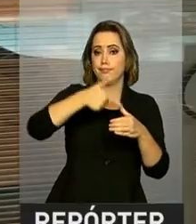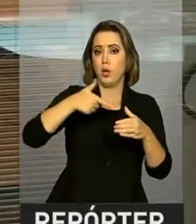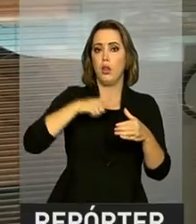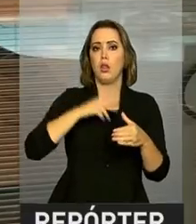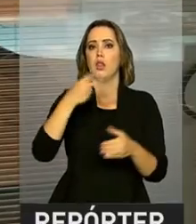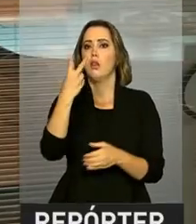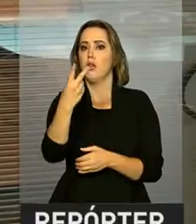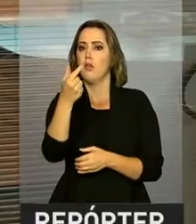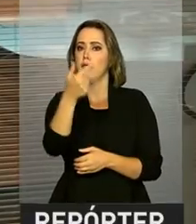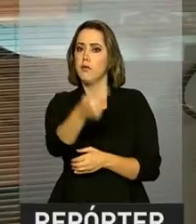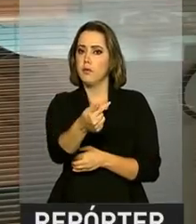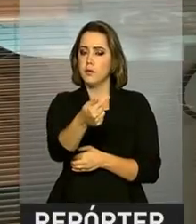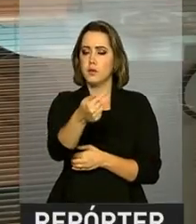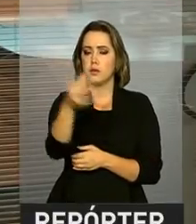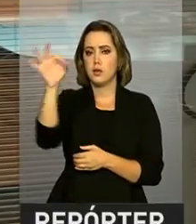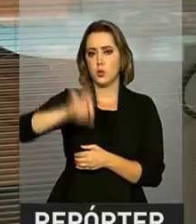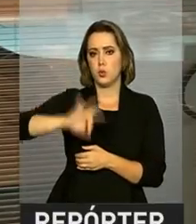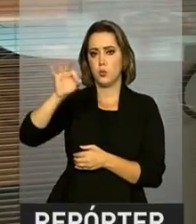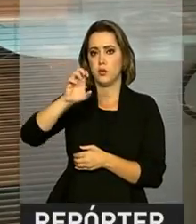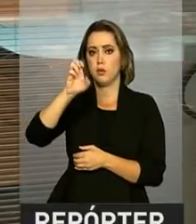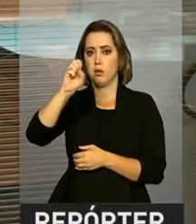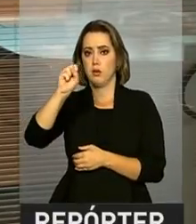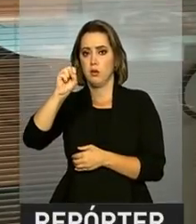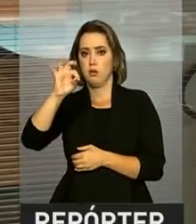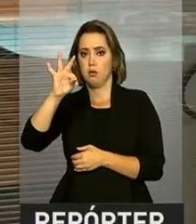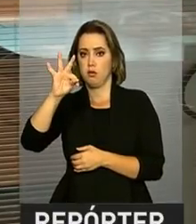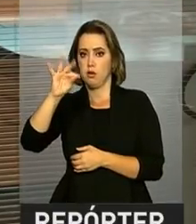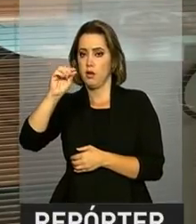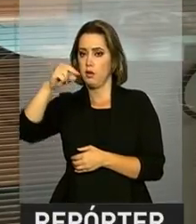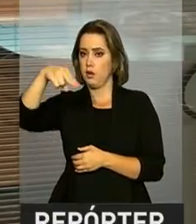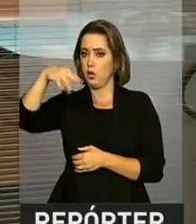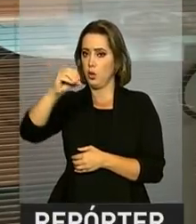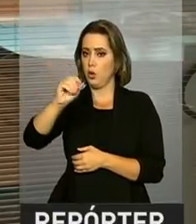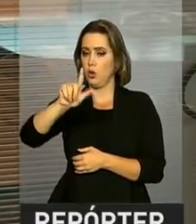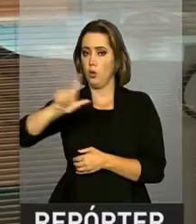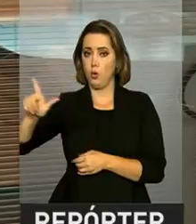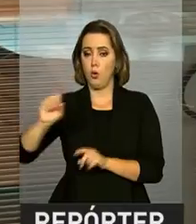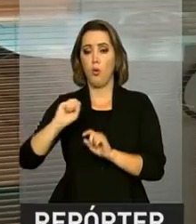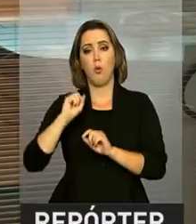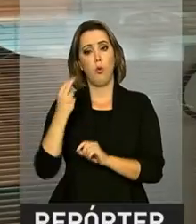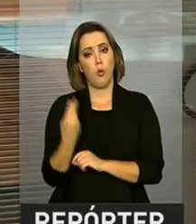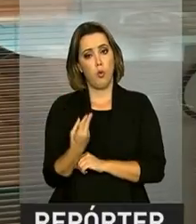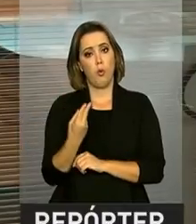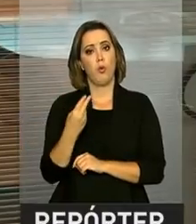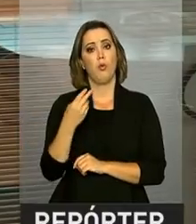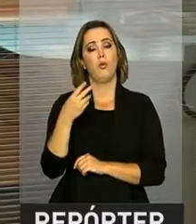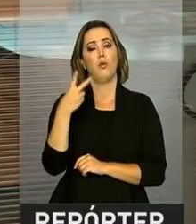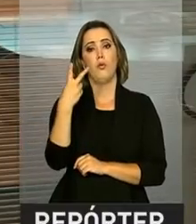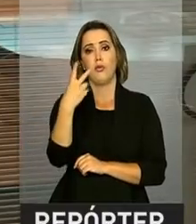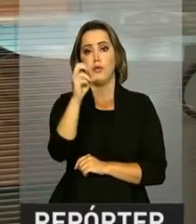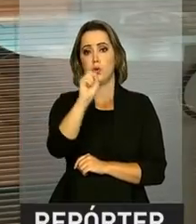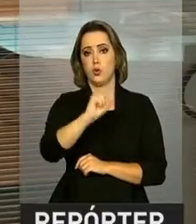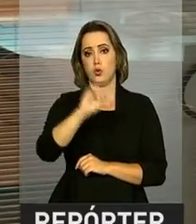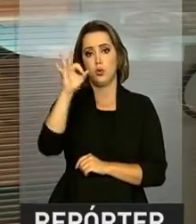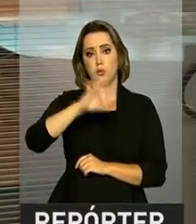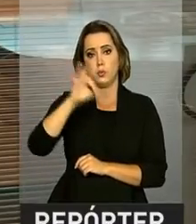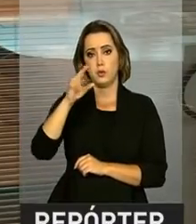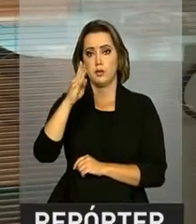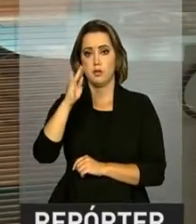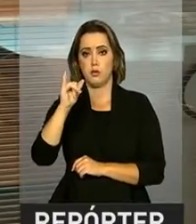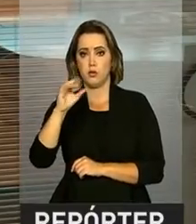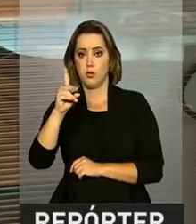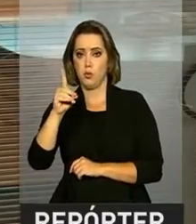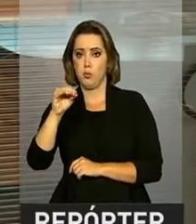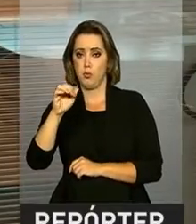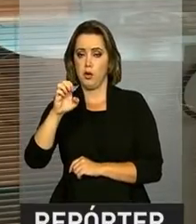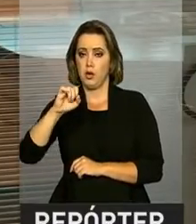27% de etanol e o diesel contém 28% de biodiesel. Então, o preço do etanol e do biodiesel é o preço